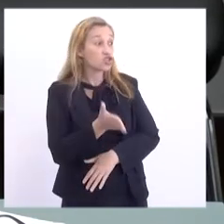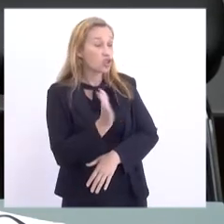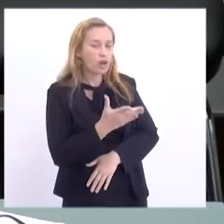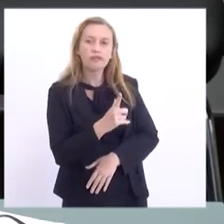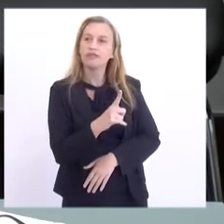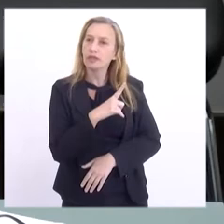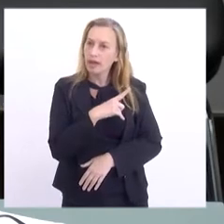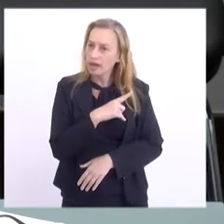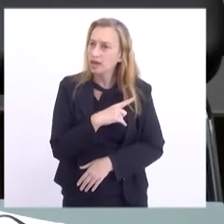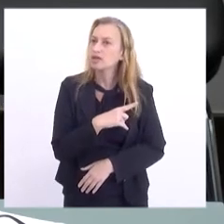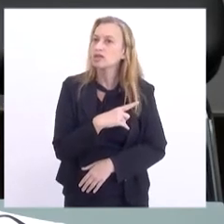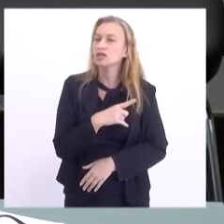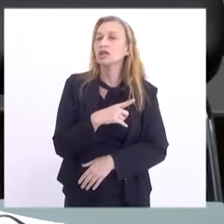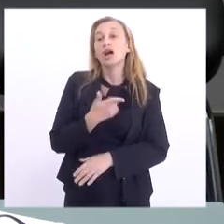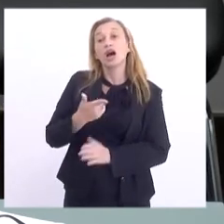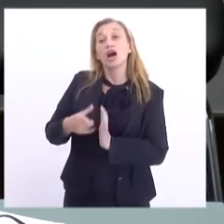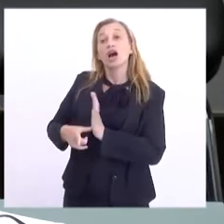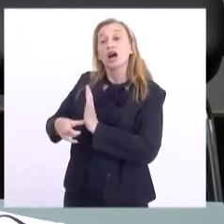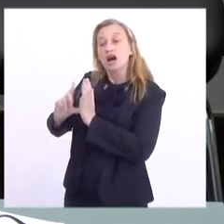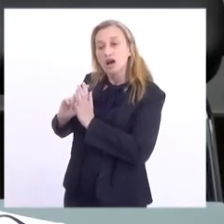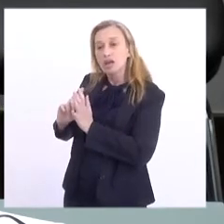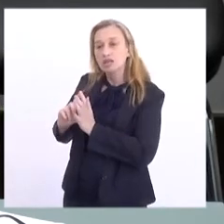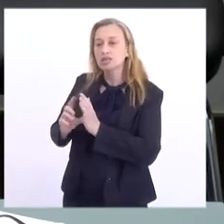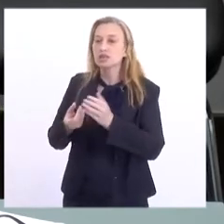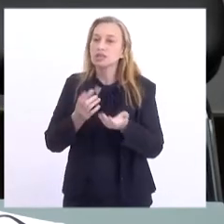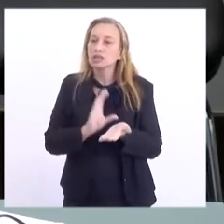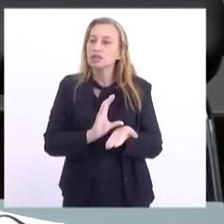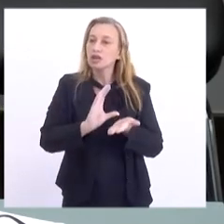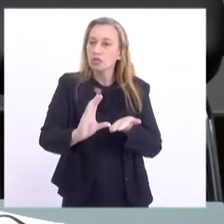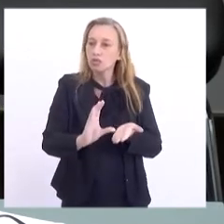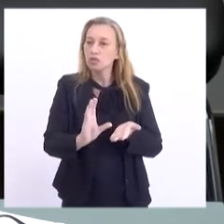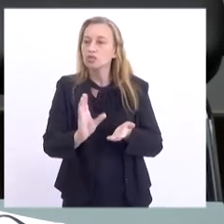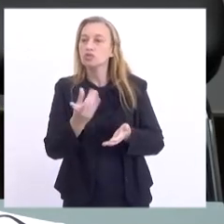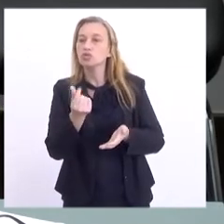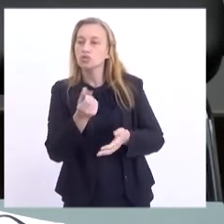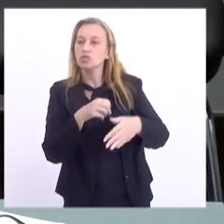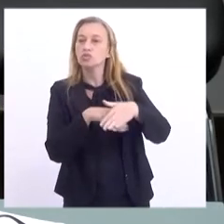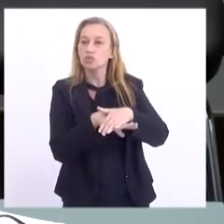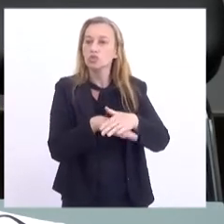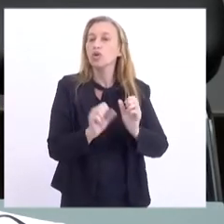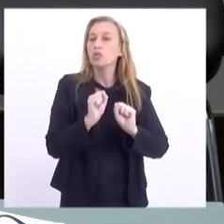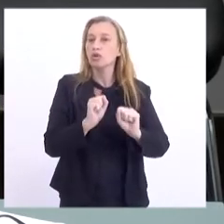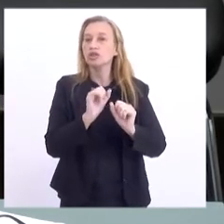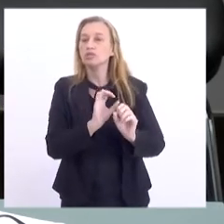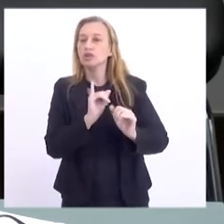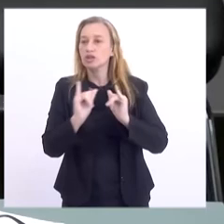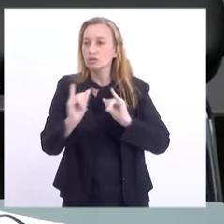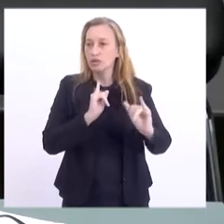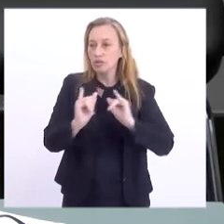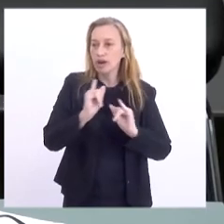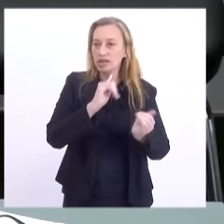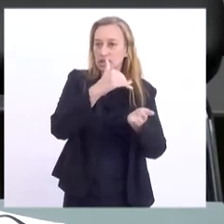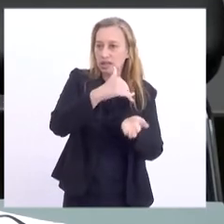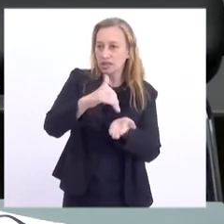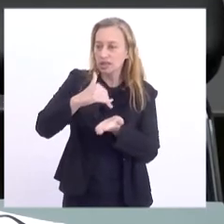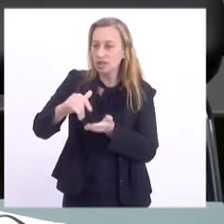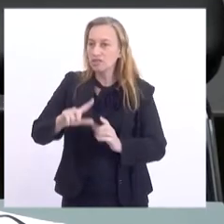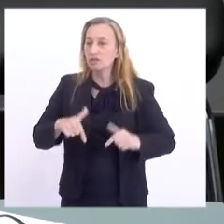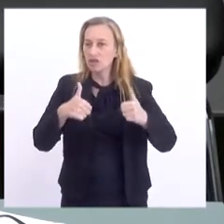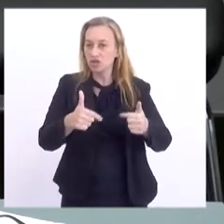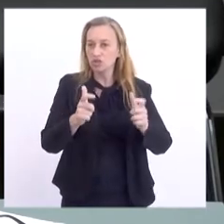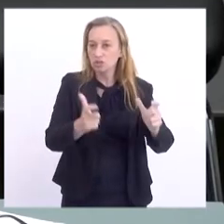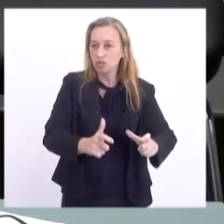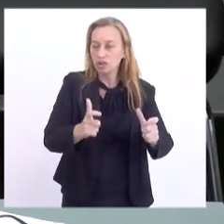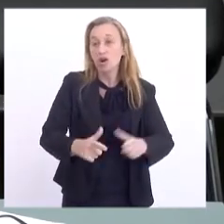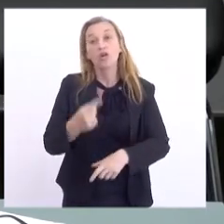já tendo anteriormente a local do recursos nesses Fundos A gente pode informar e secretarias que vão atuar na